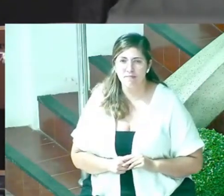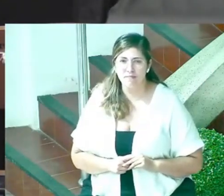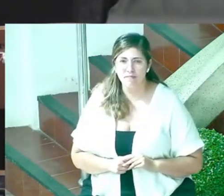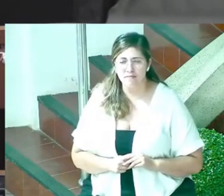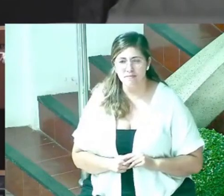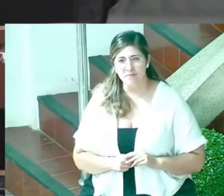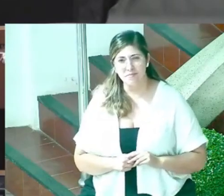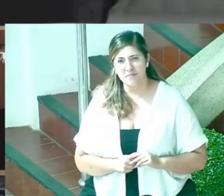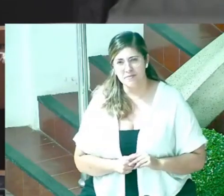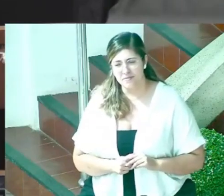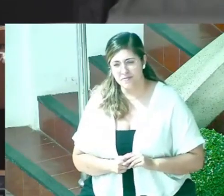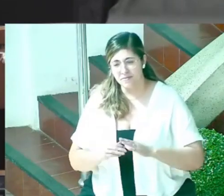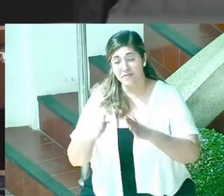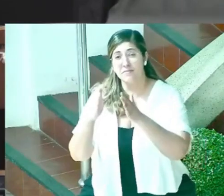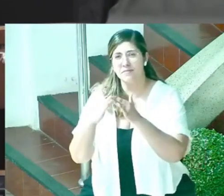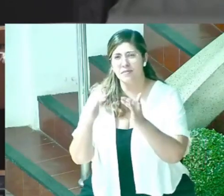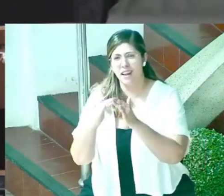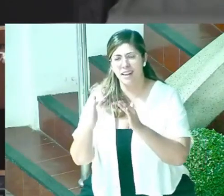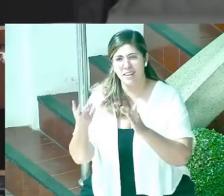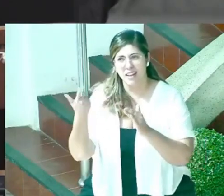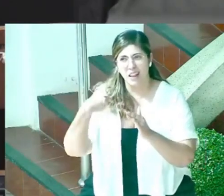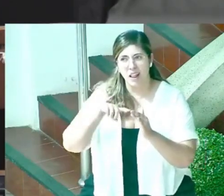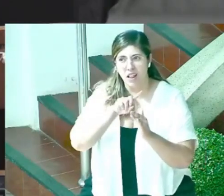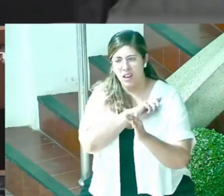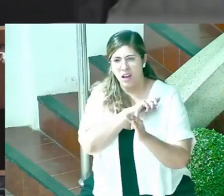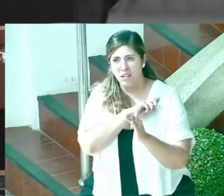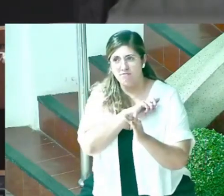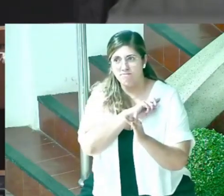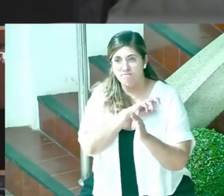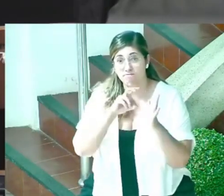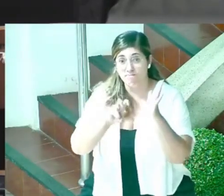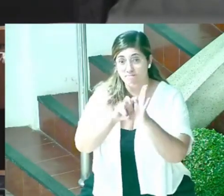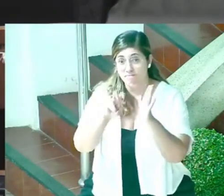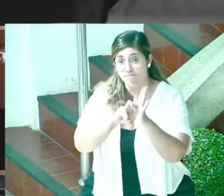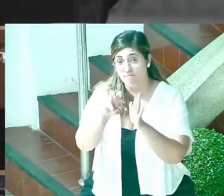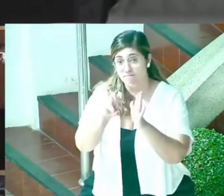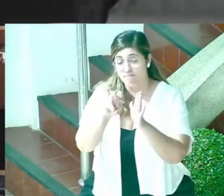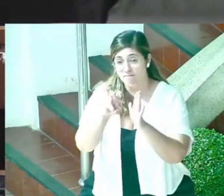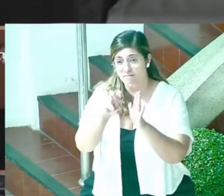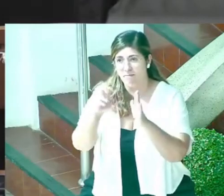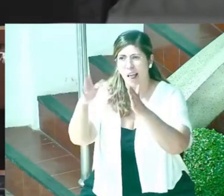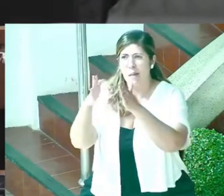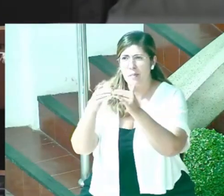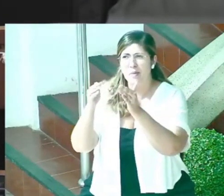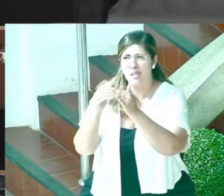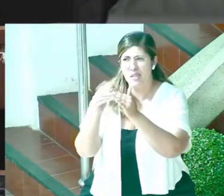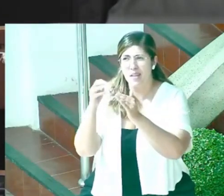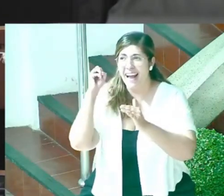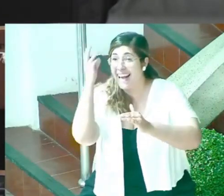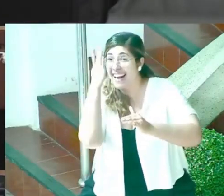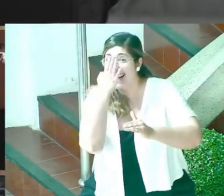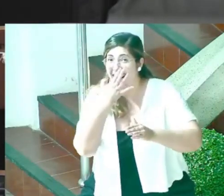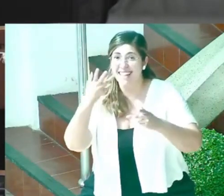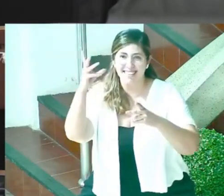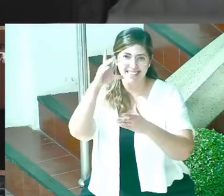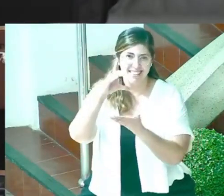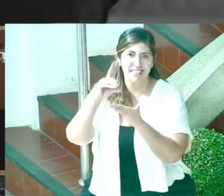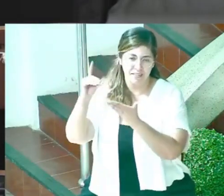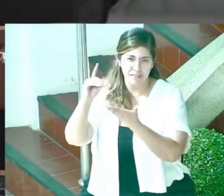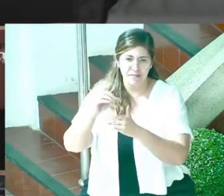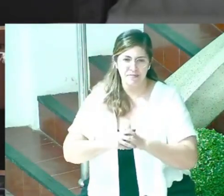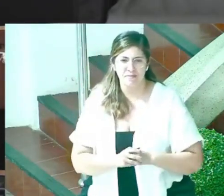desenhar isso. E aí com isso, com esses dois desenhos, você resume o